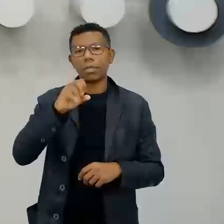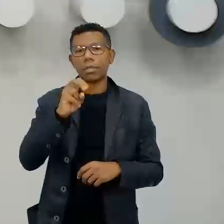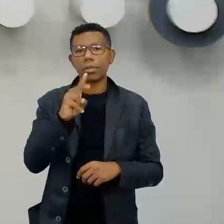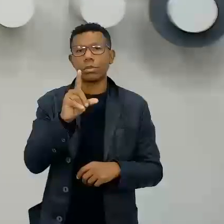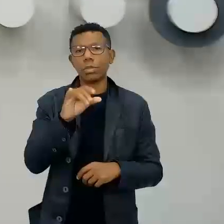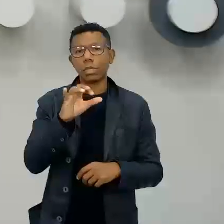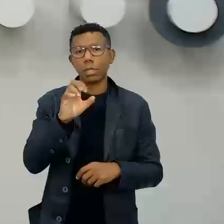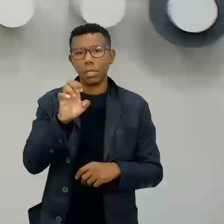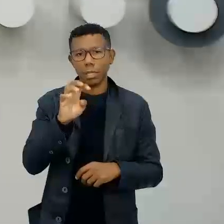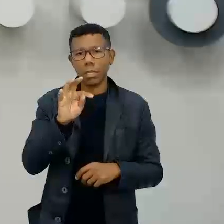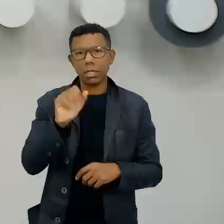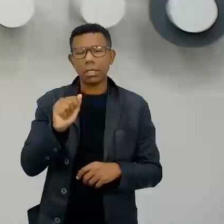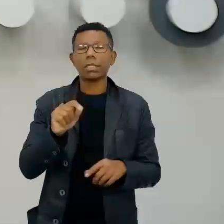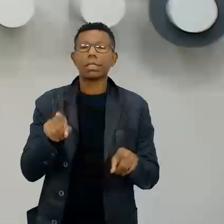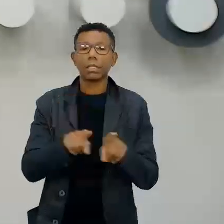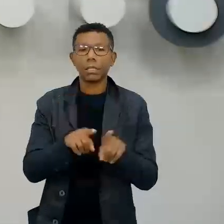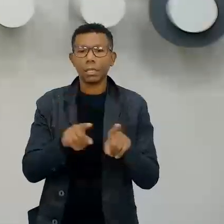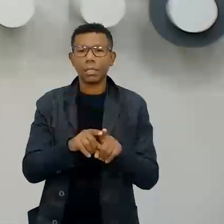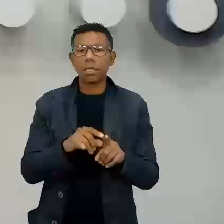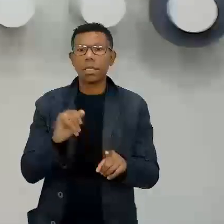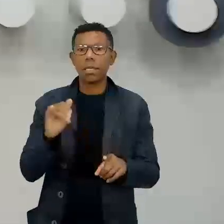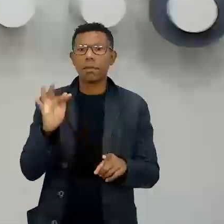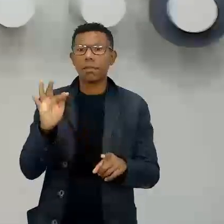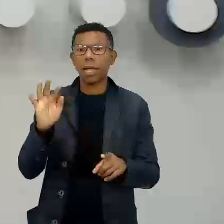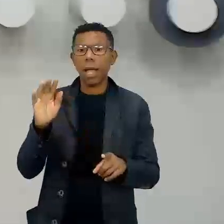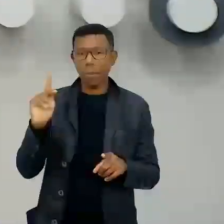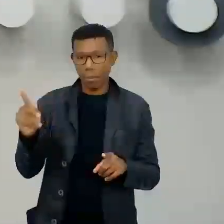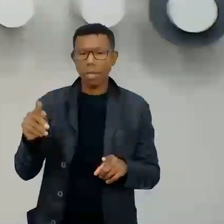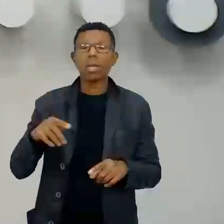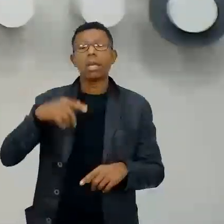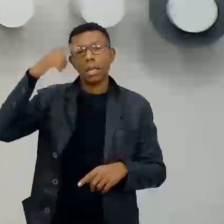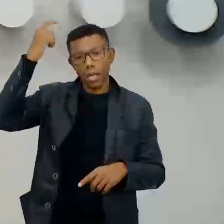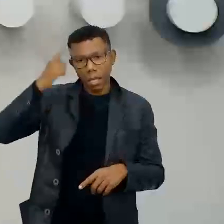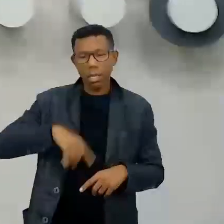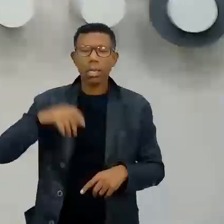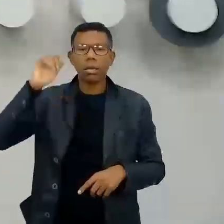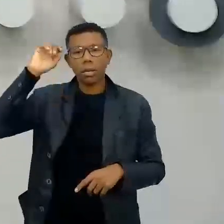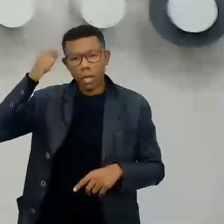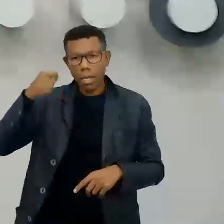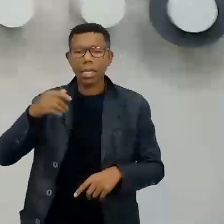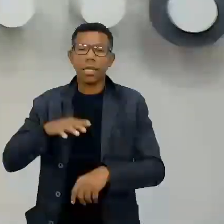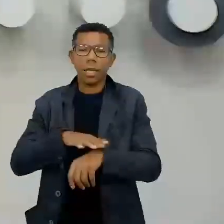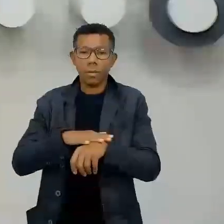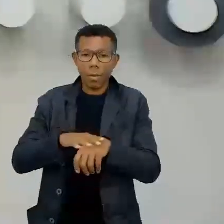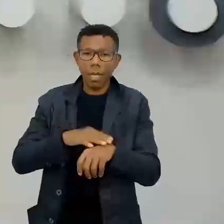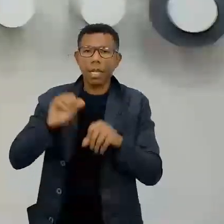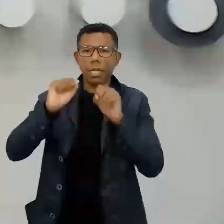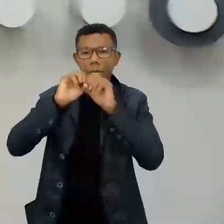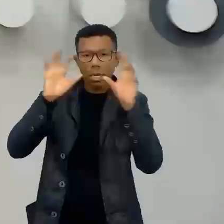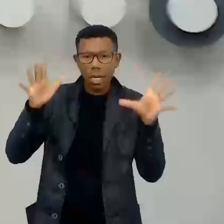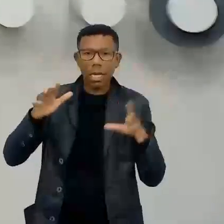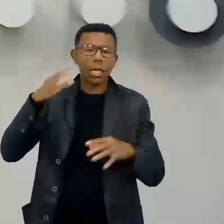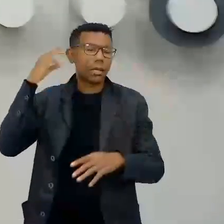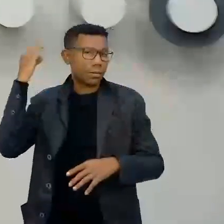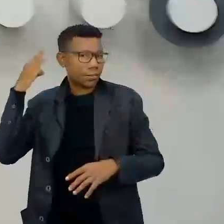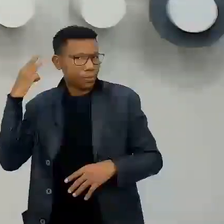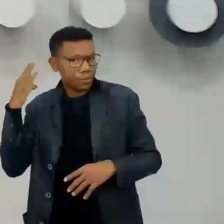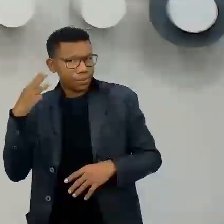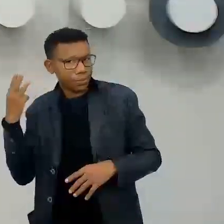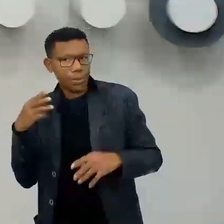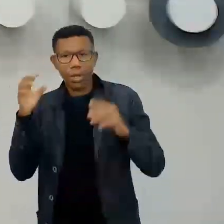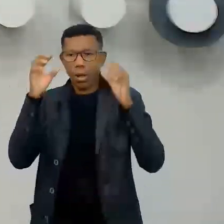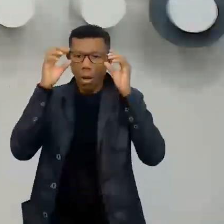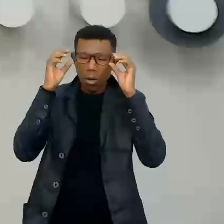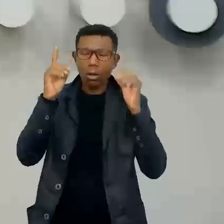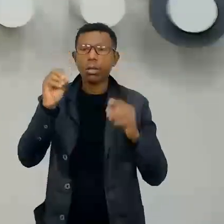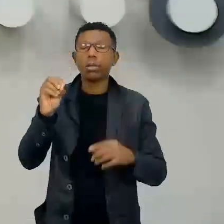de Sociologia da IFAP. Eu sou uma mulher negra, de pele clara, cabelos cacheados pretos, uso óculos dourado.